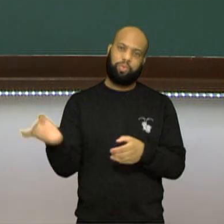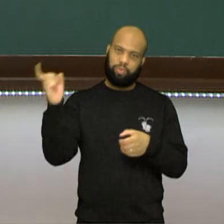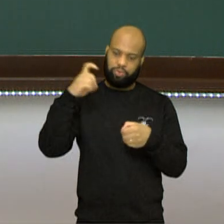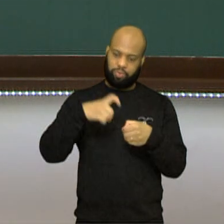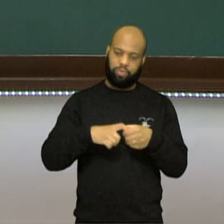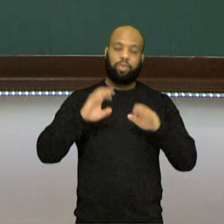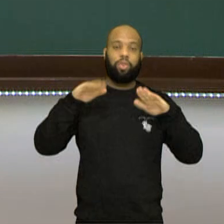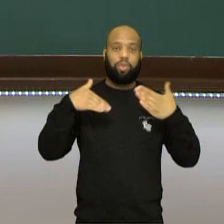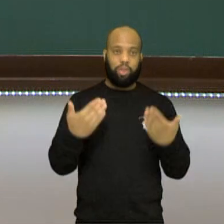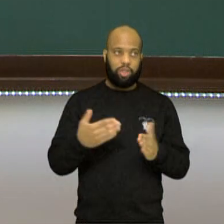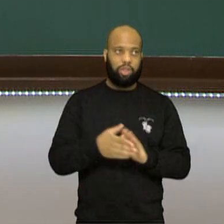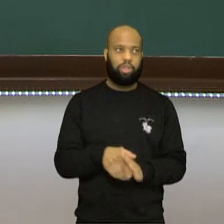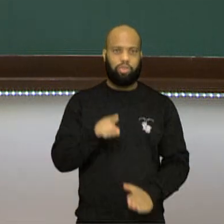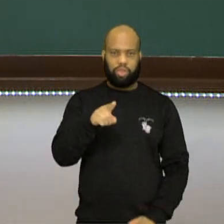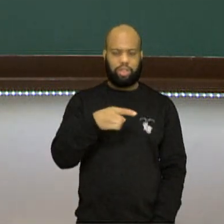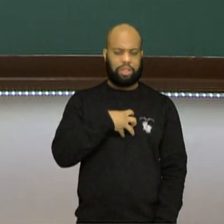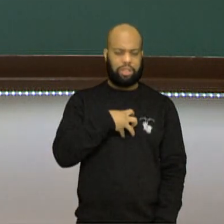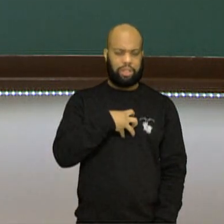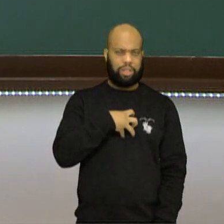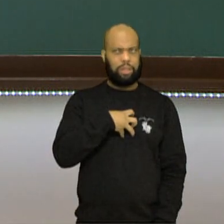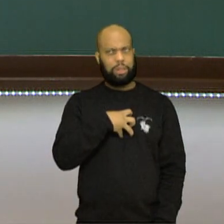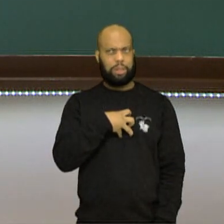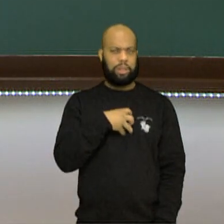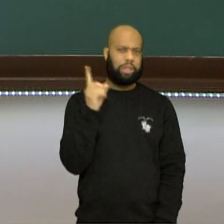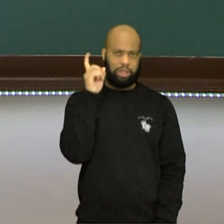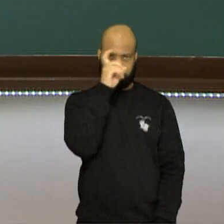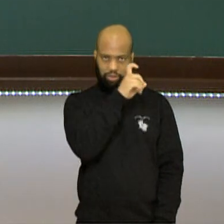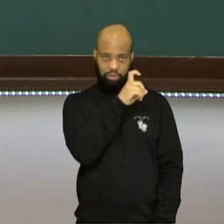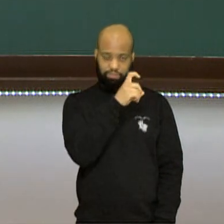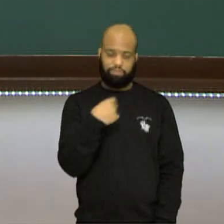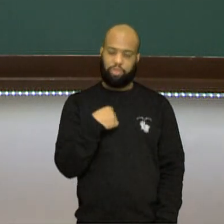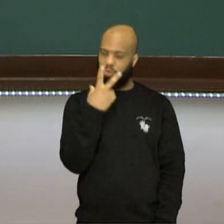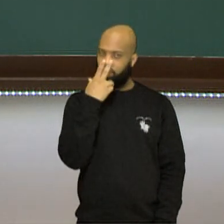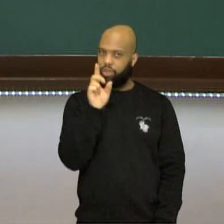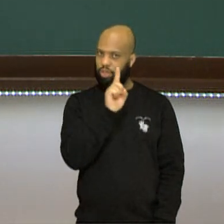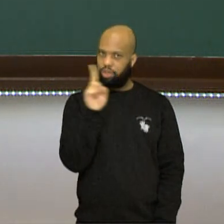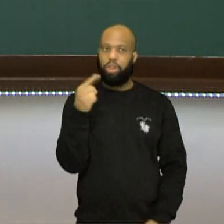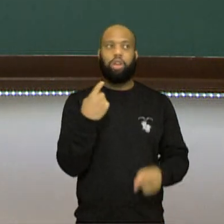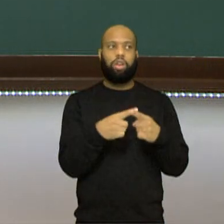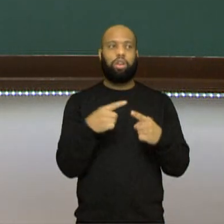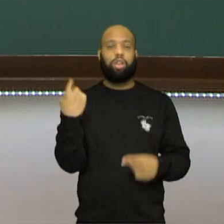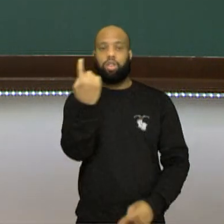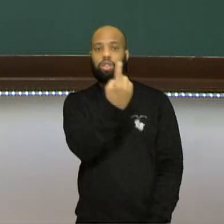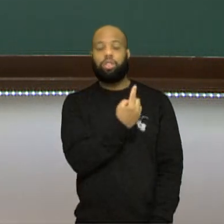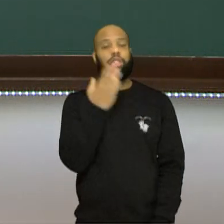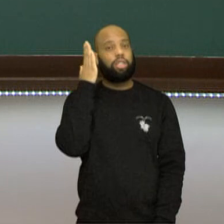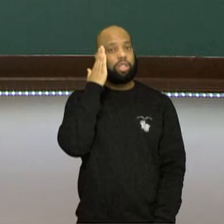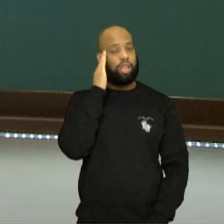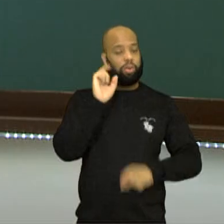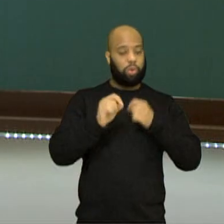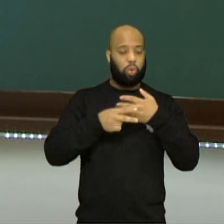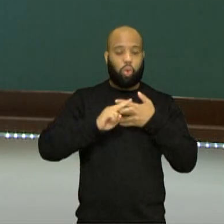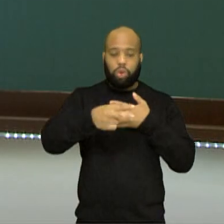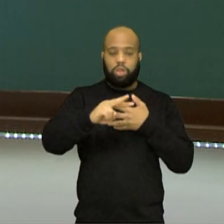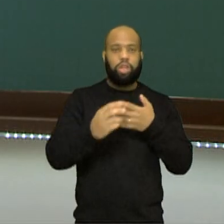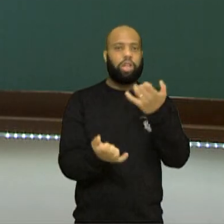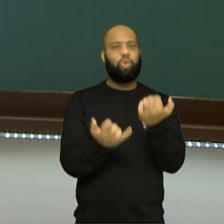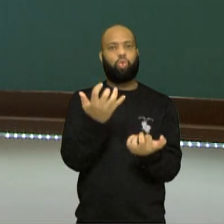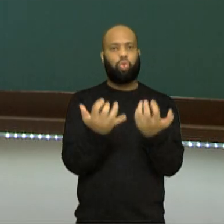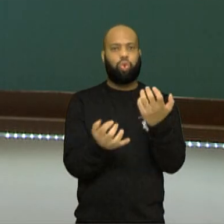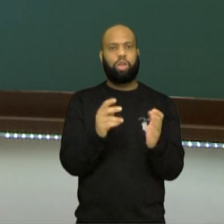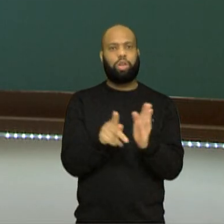Retornamos. E aí? Sentiu dificuldade? Muito provavelmente não. Então, nós sabemos das consequências da queimada para o